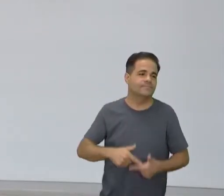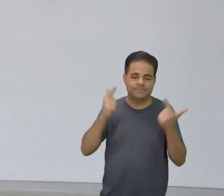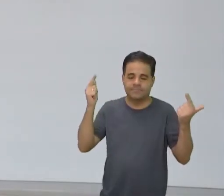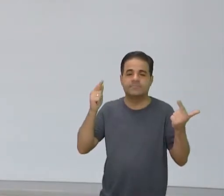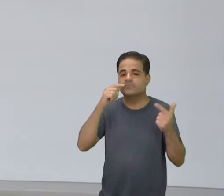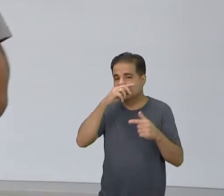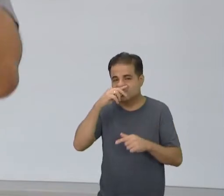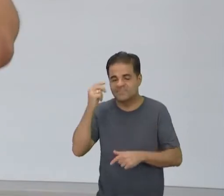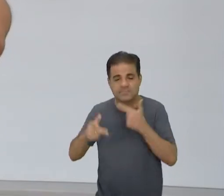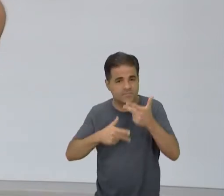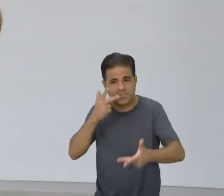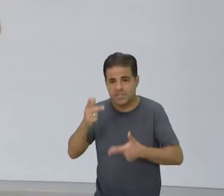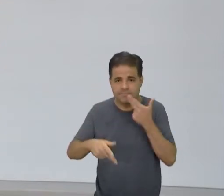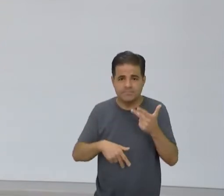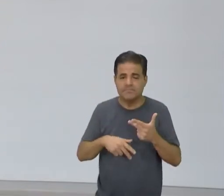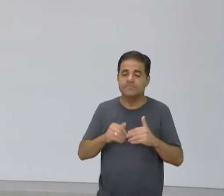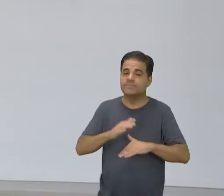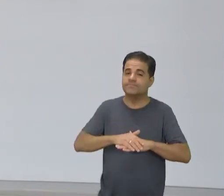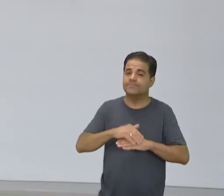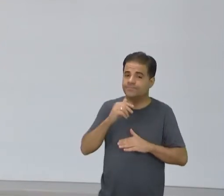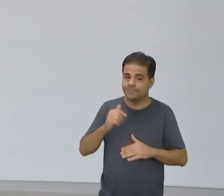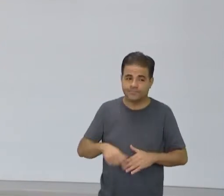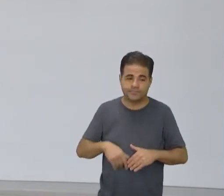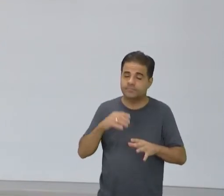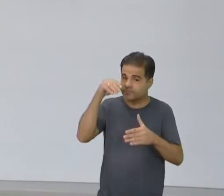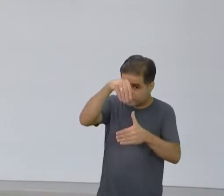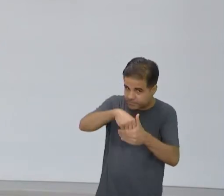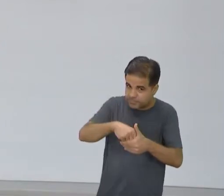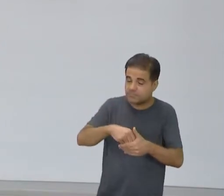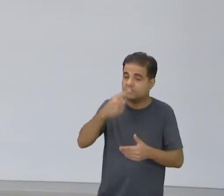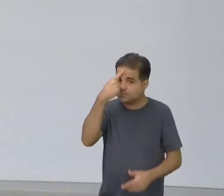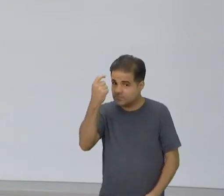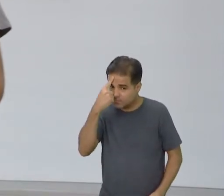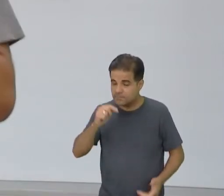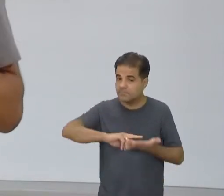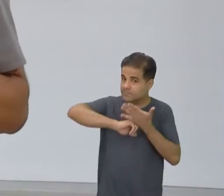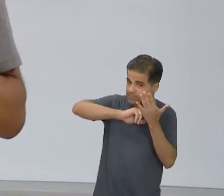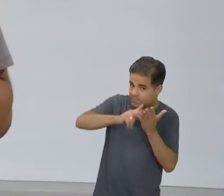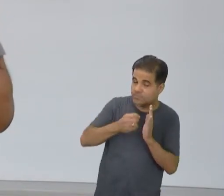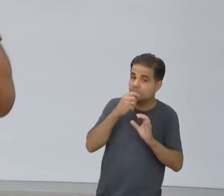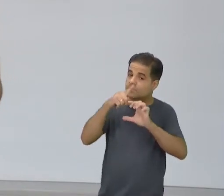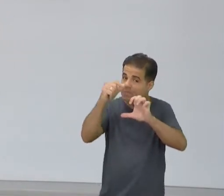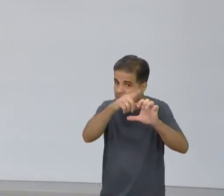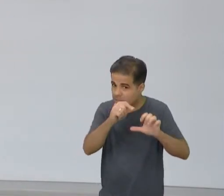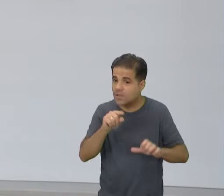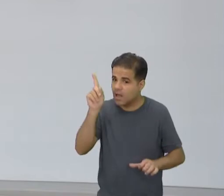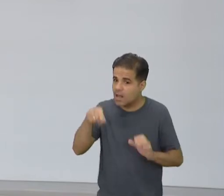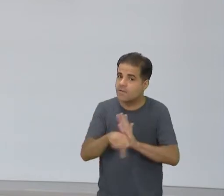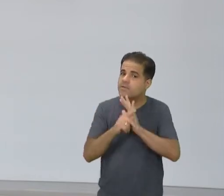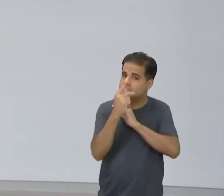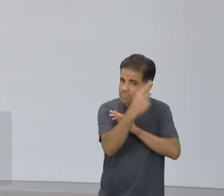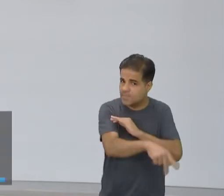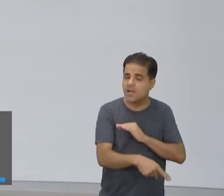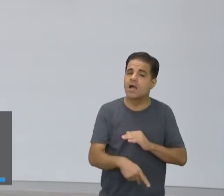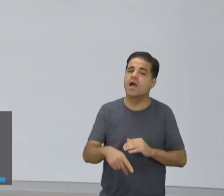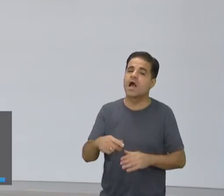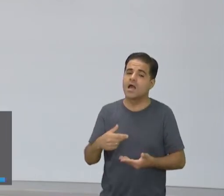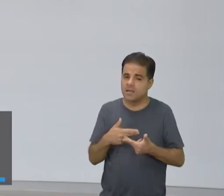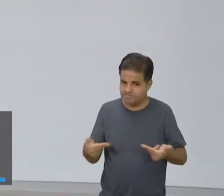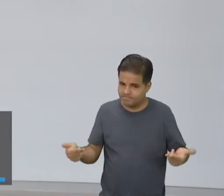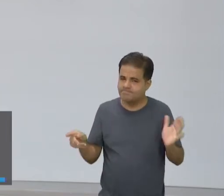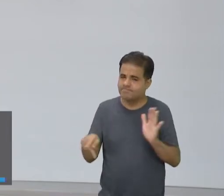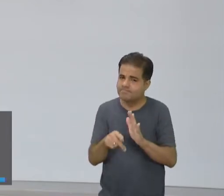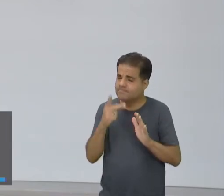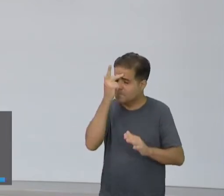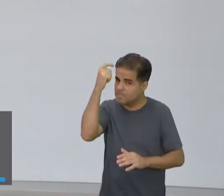pra vocês o tempo todo. Apesar da sorte estar contida dentro da ideia, da característica de um bom empreendedor, ele faz parte do locus, né?